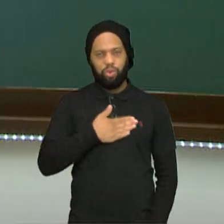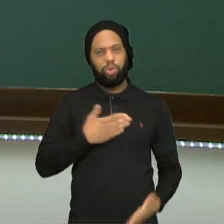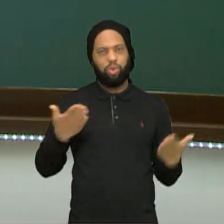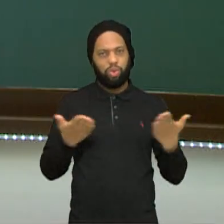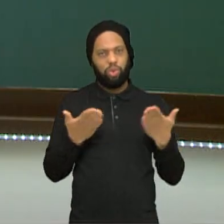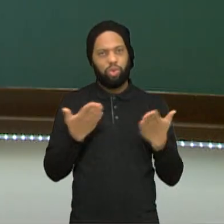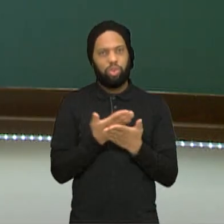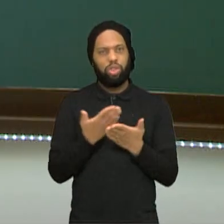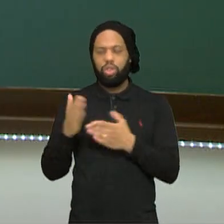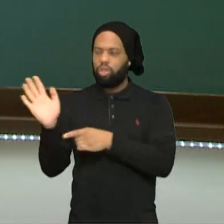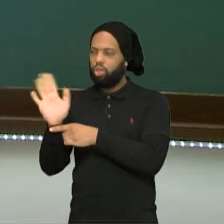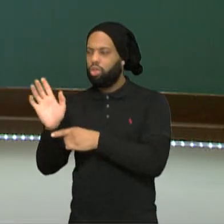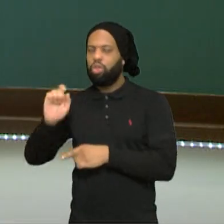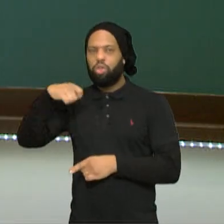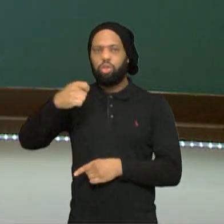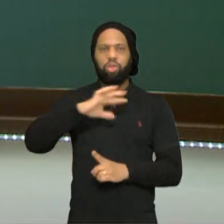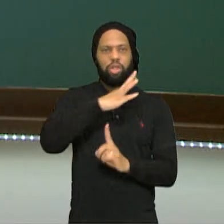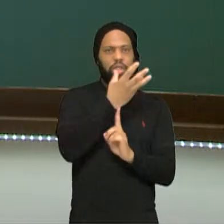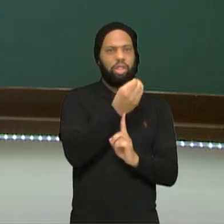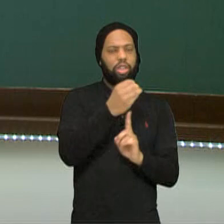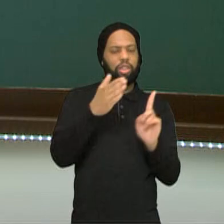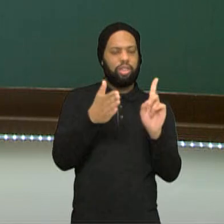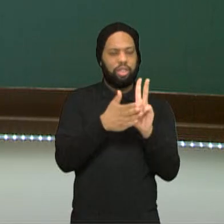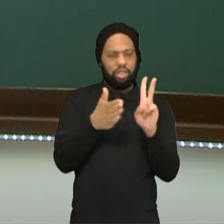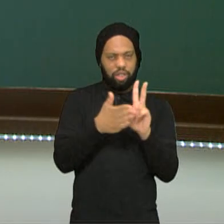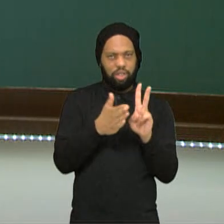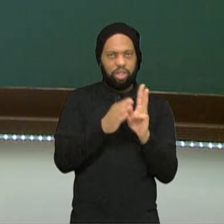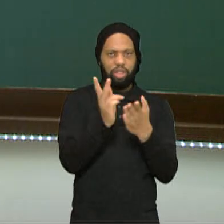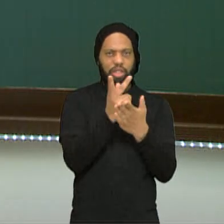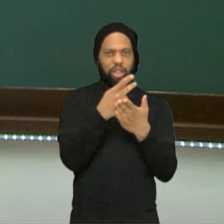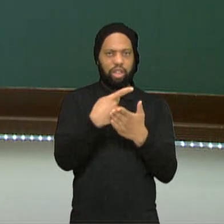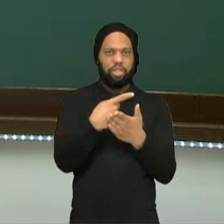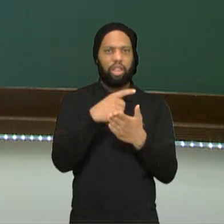vídeo nós falamos sobre arte indígena, né? Sobre os desenhos de